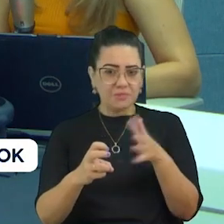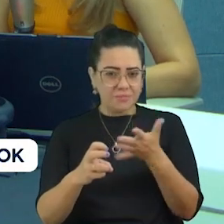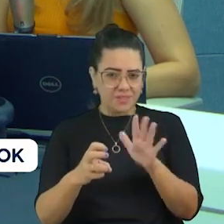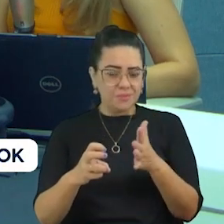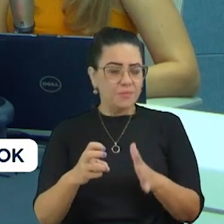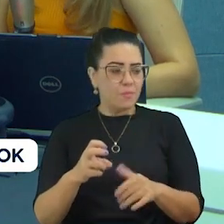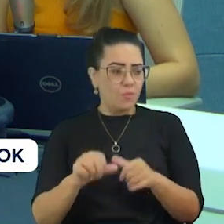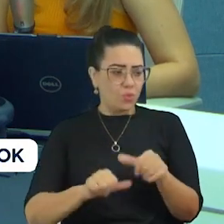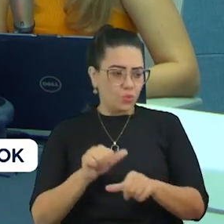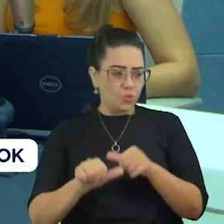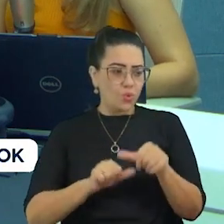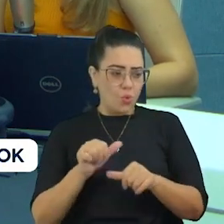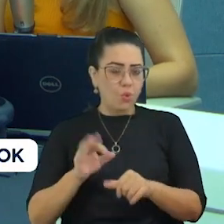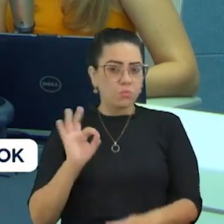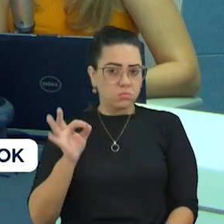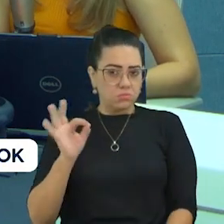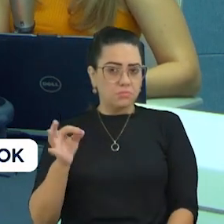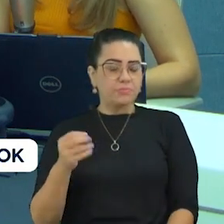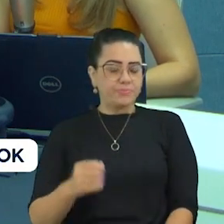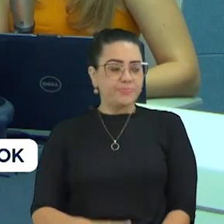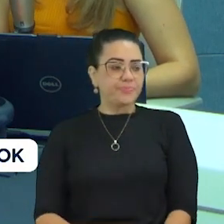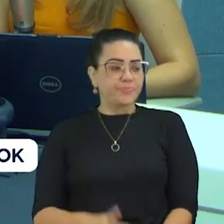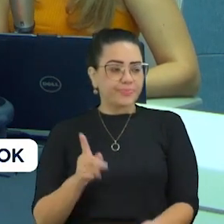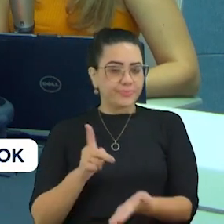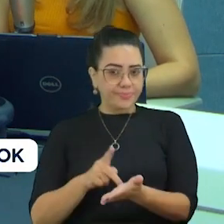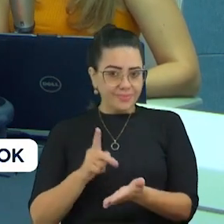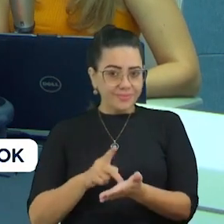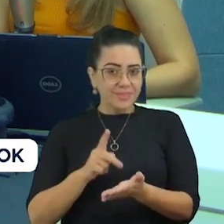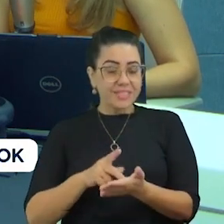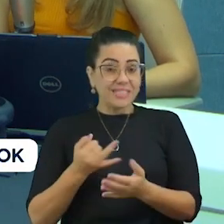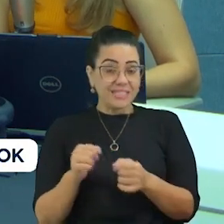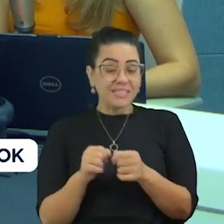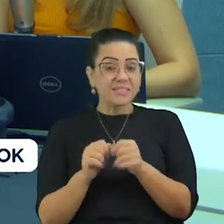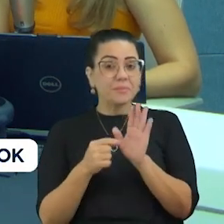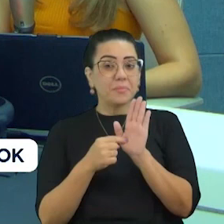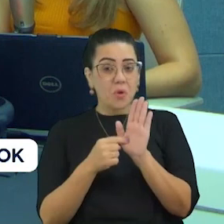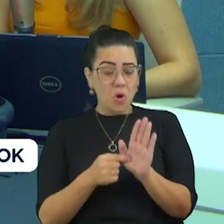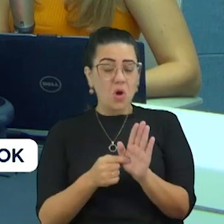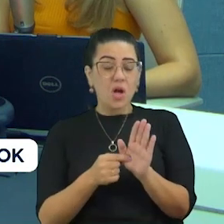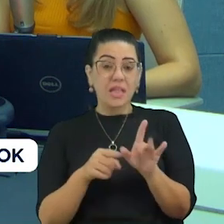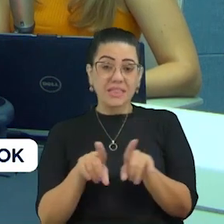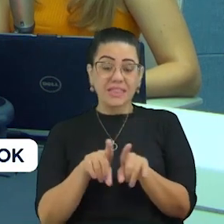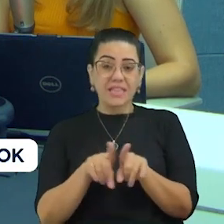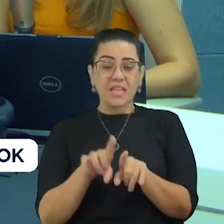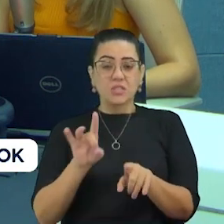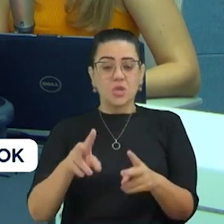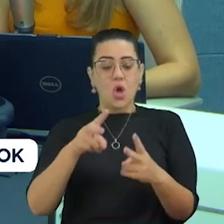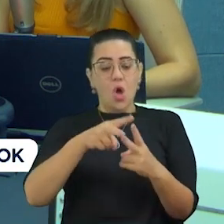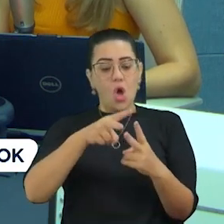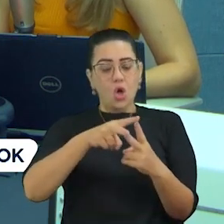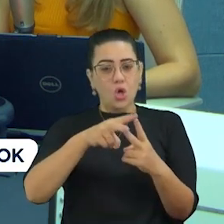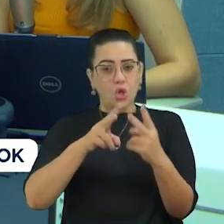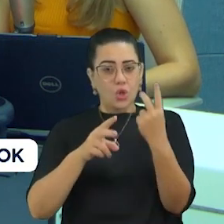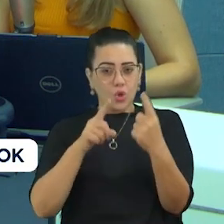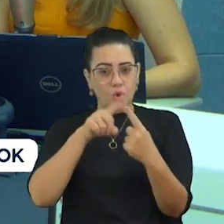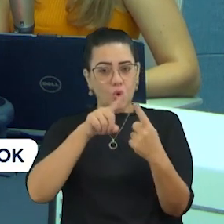É uma realidade, é, né? É uma realidade. Então, vamos imaginar que eu tenho uma infecção, tomei apenas 2 dias